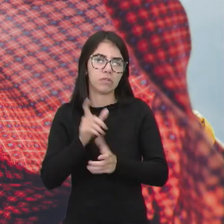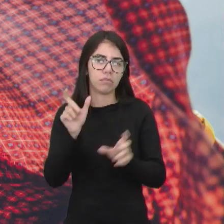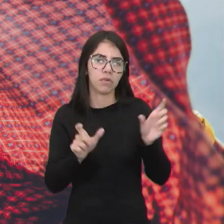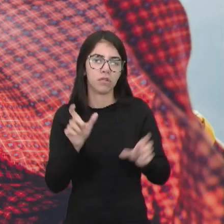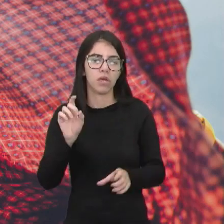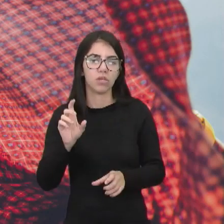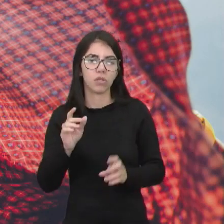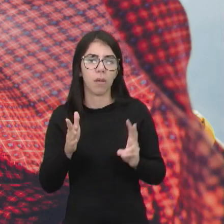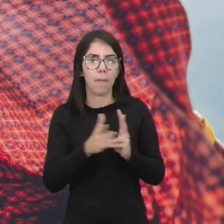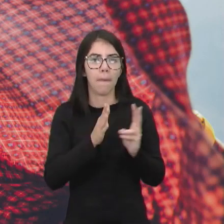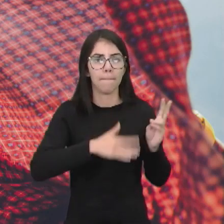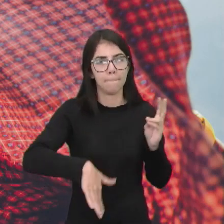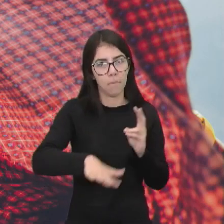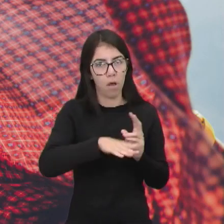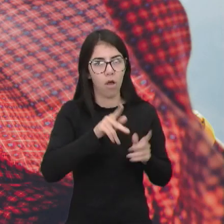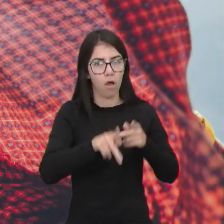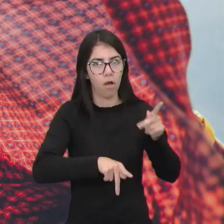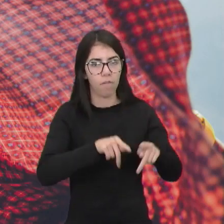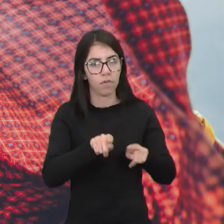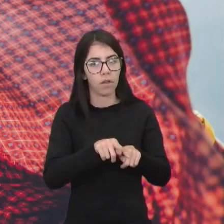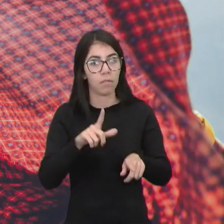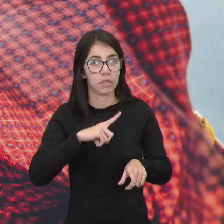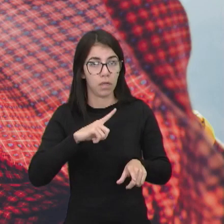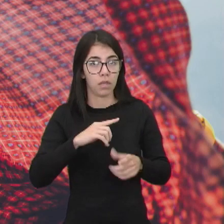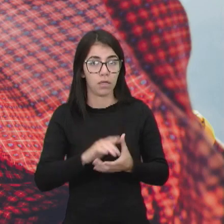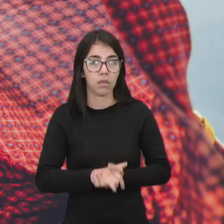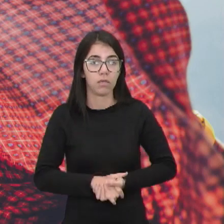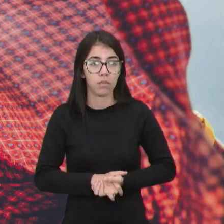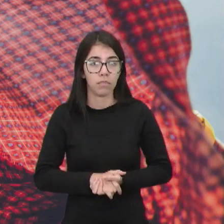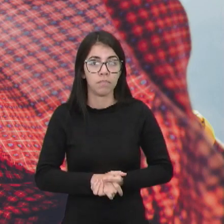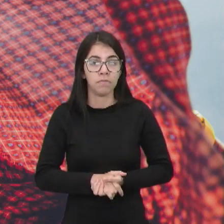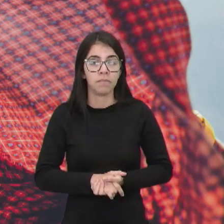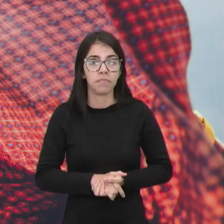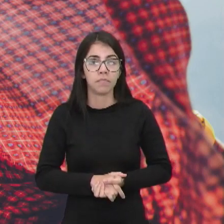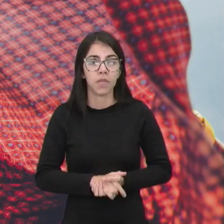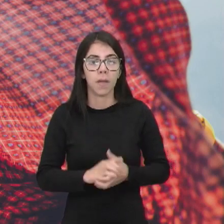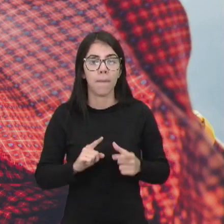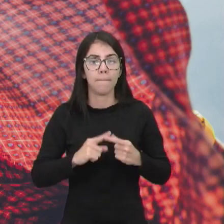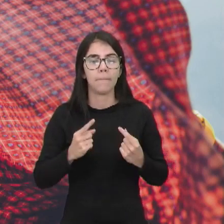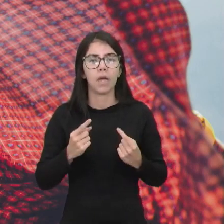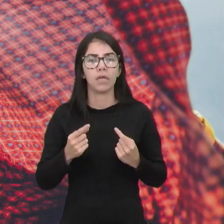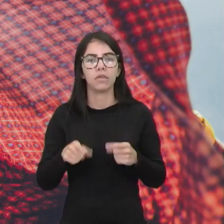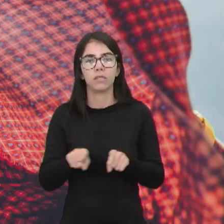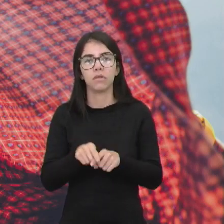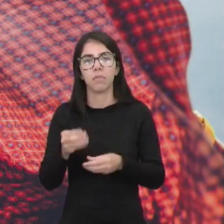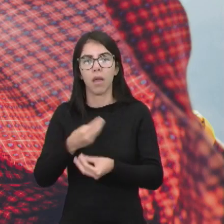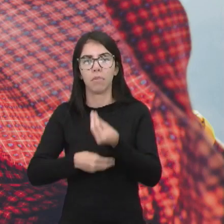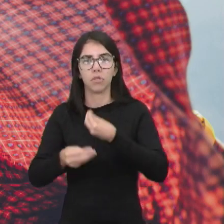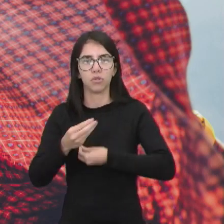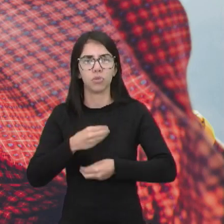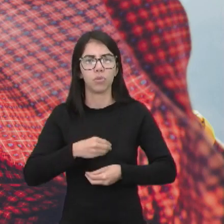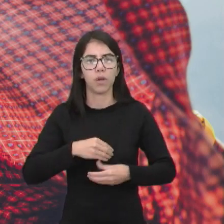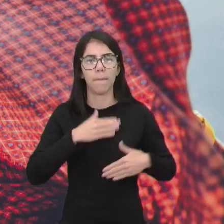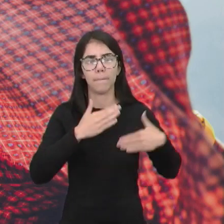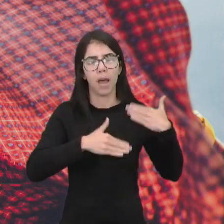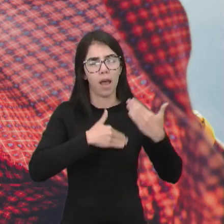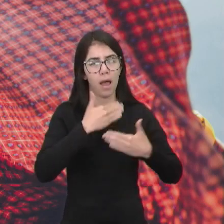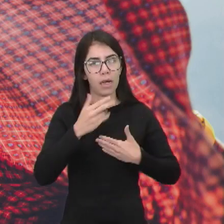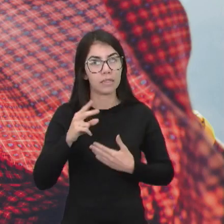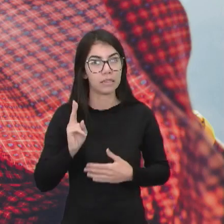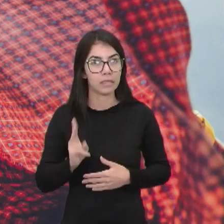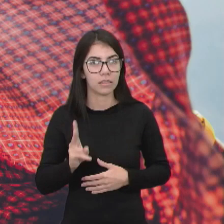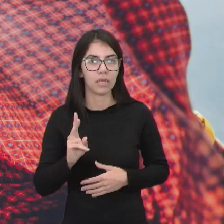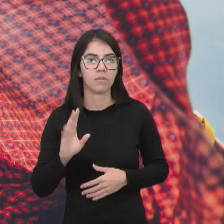só indígenas, né, existem, né, mas a mistura sempre aconteceu desde muito tempo, né?